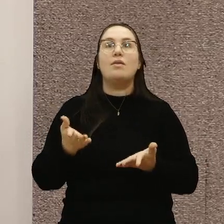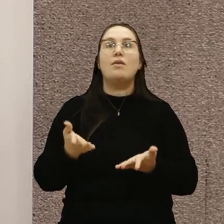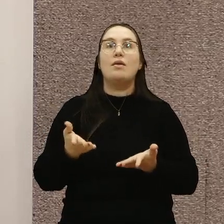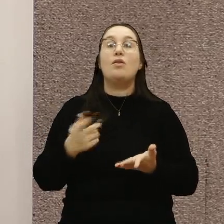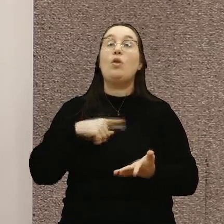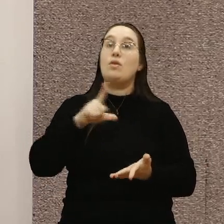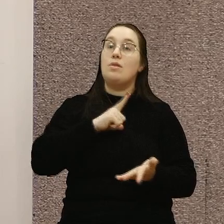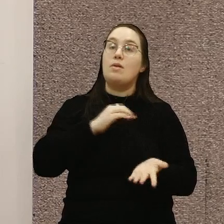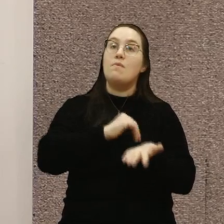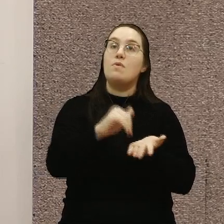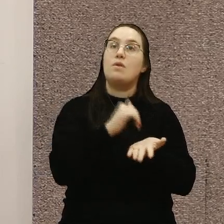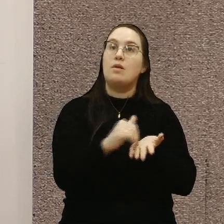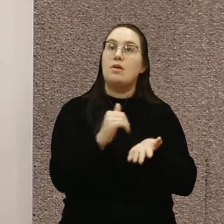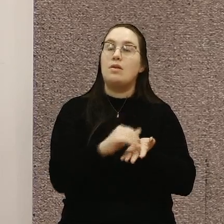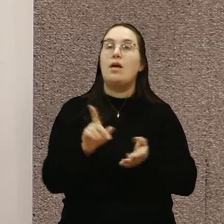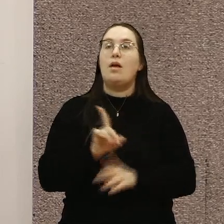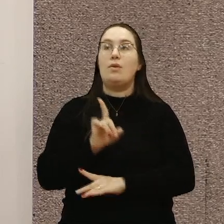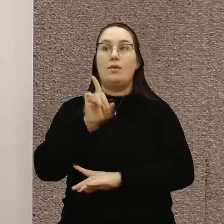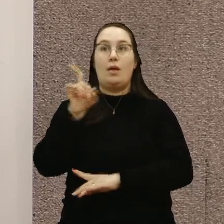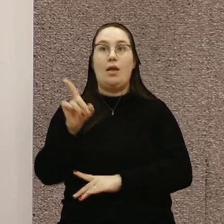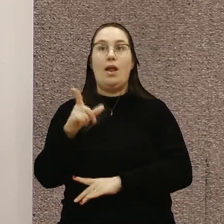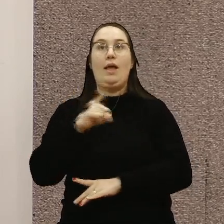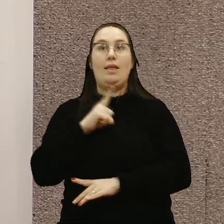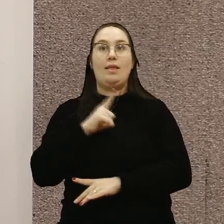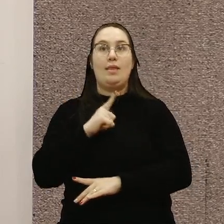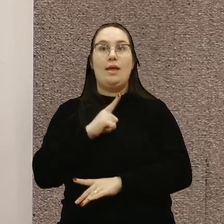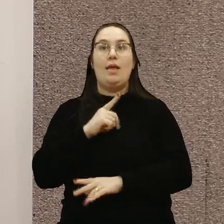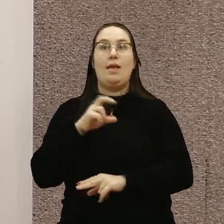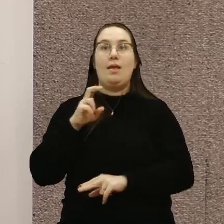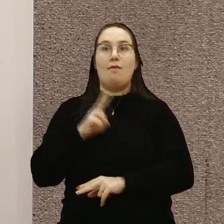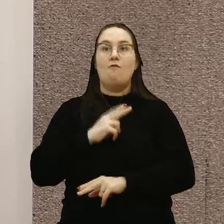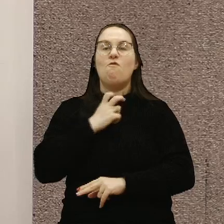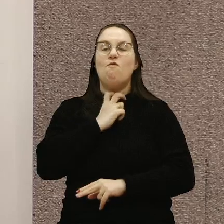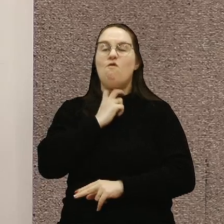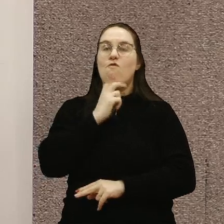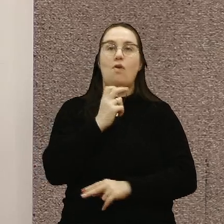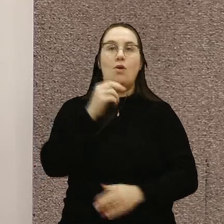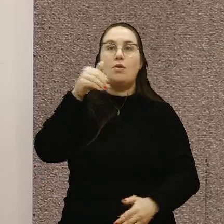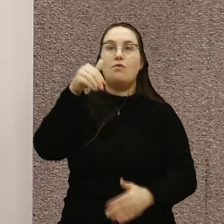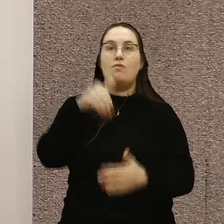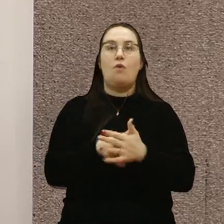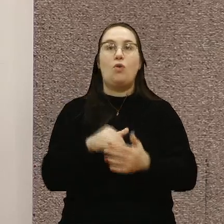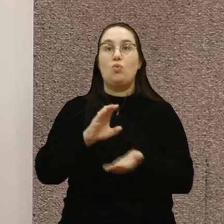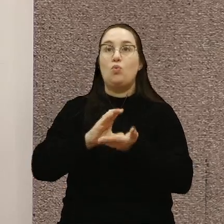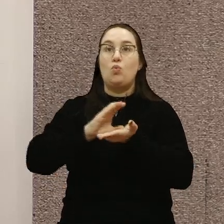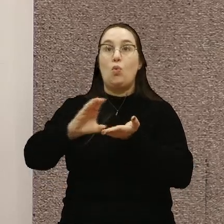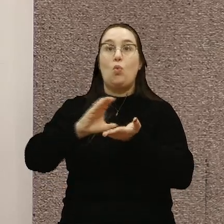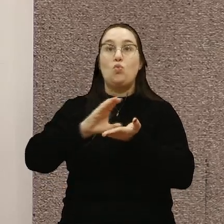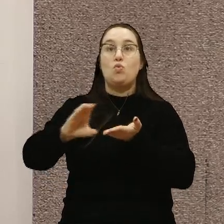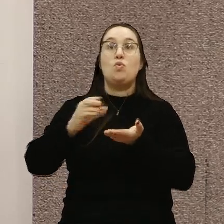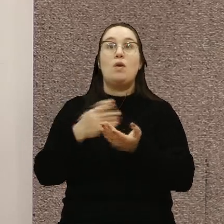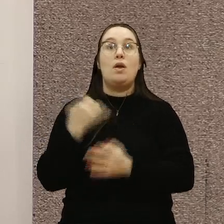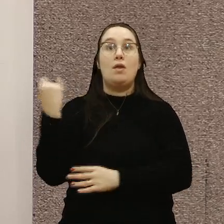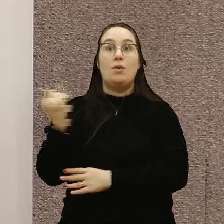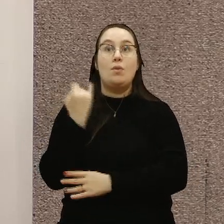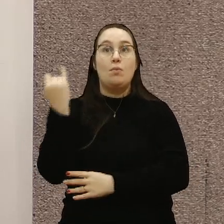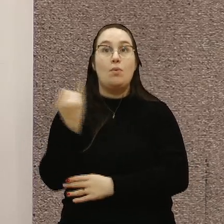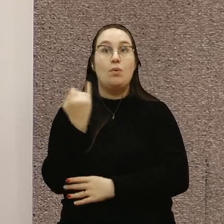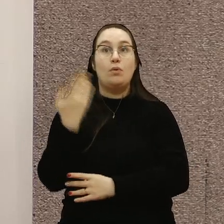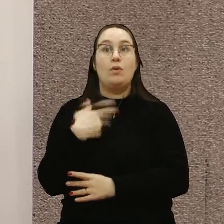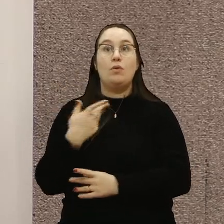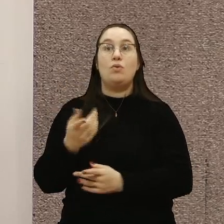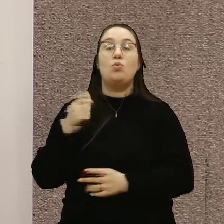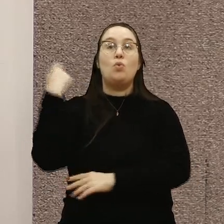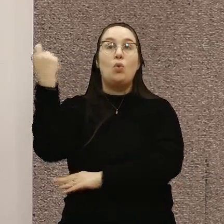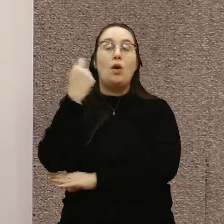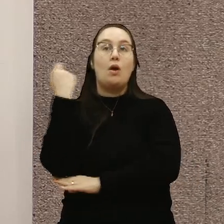um secretário da nossa cidade que está lá, tem assento, inclusive, tem voz e voto dentro de um conselho tão importante, representando os municípios do nosso estado do